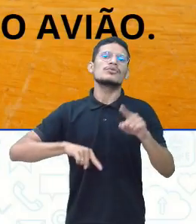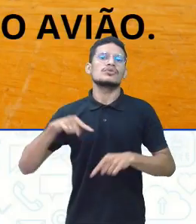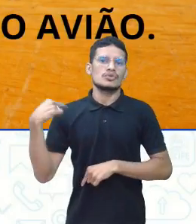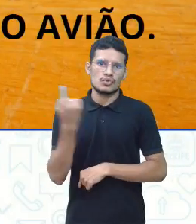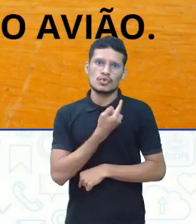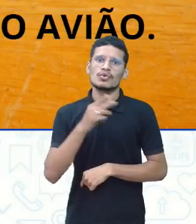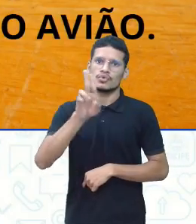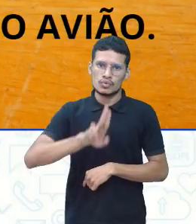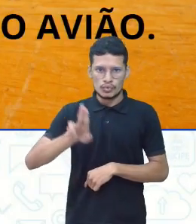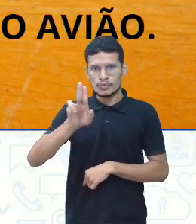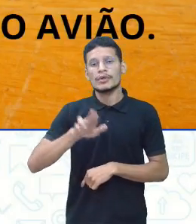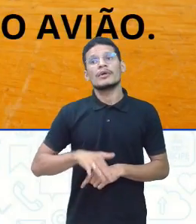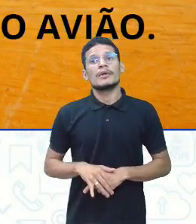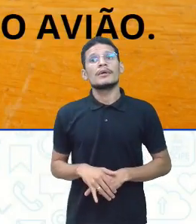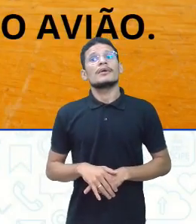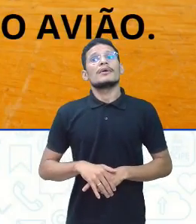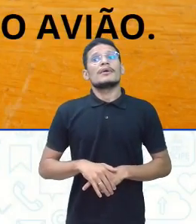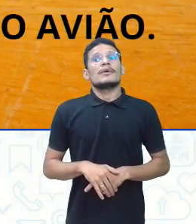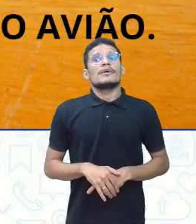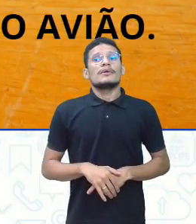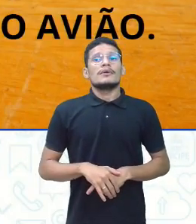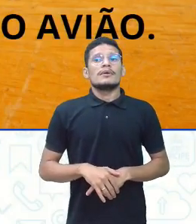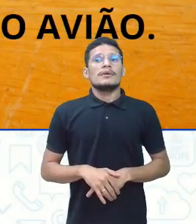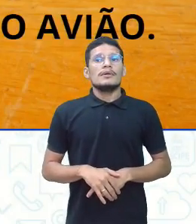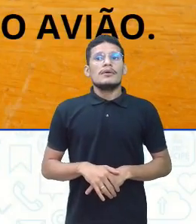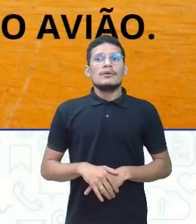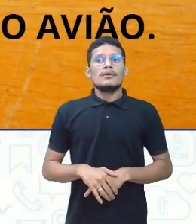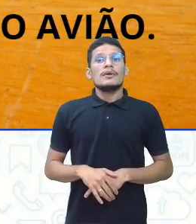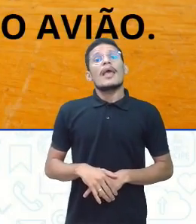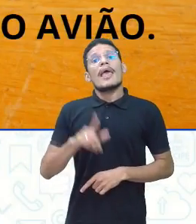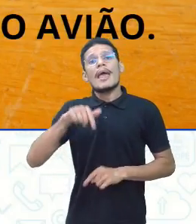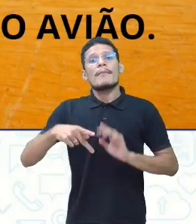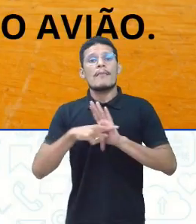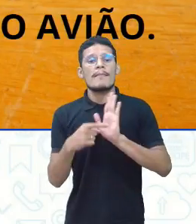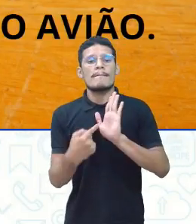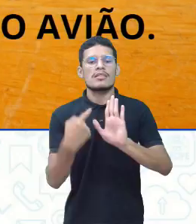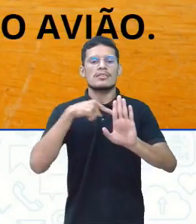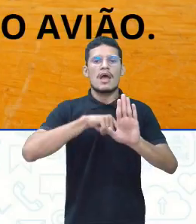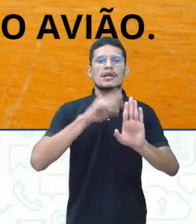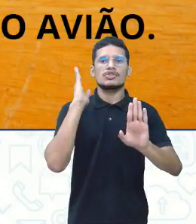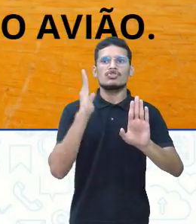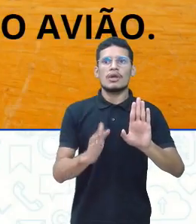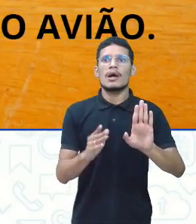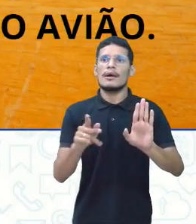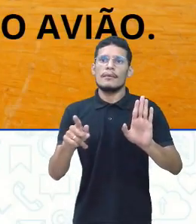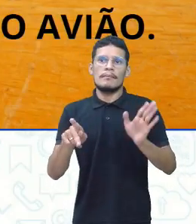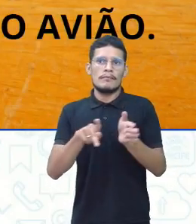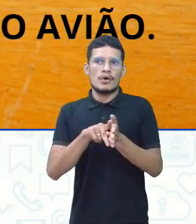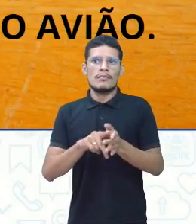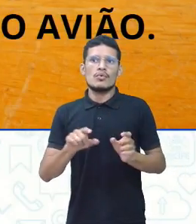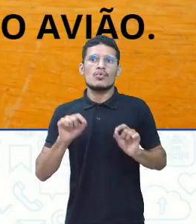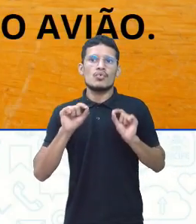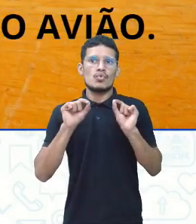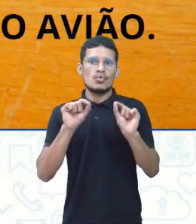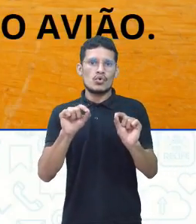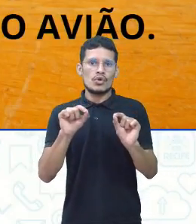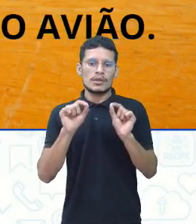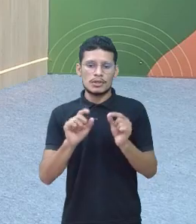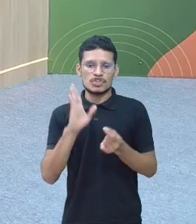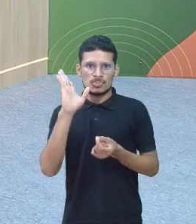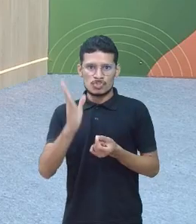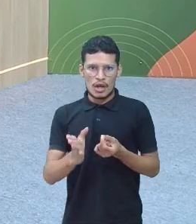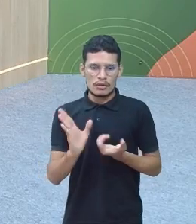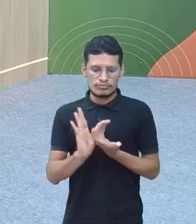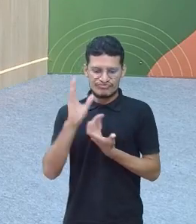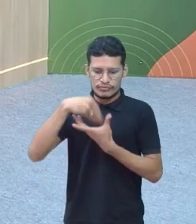a catacrese. A catacrese, desculpa. Que é uma metáfora que já foi absorvida e completamente cristalizada